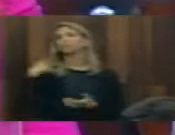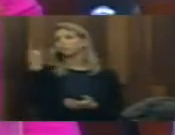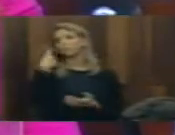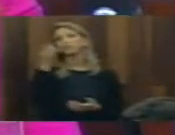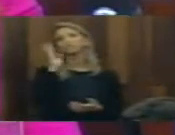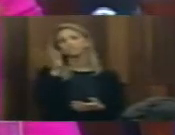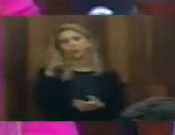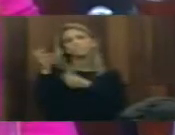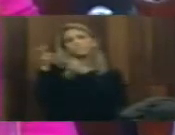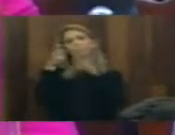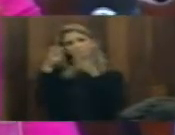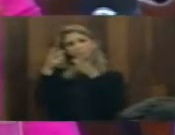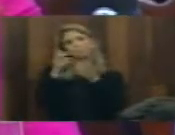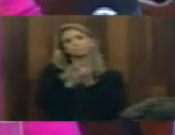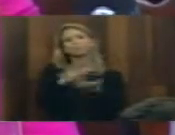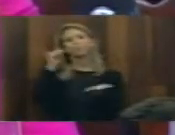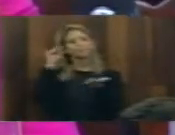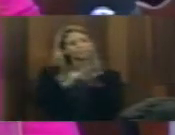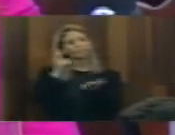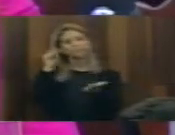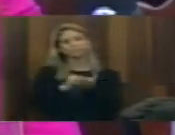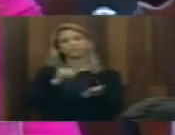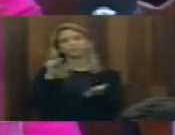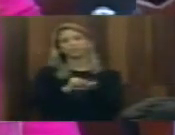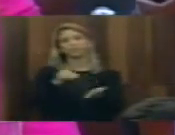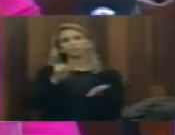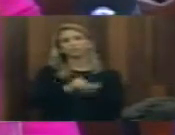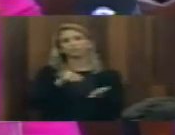que falta